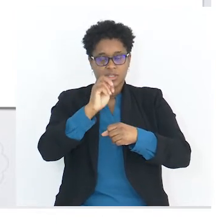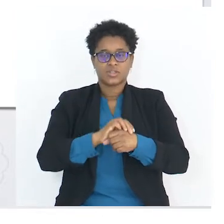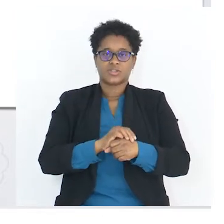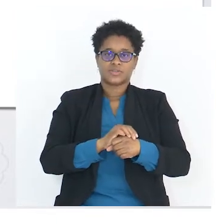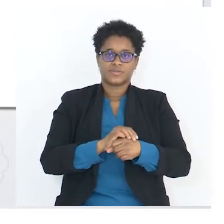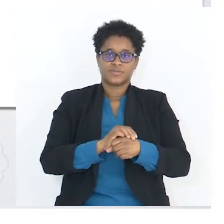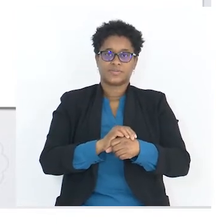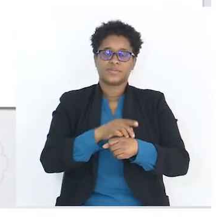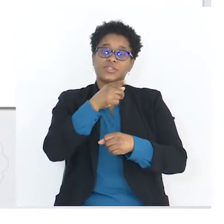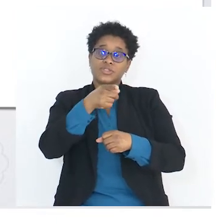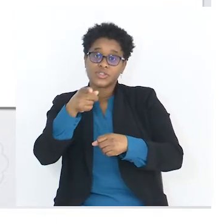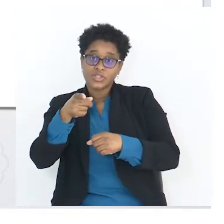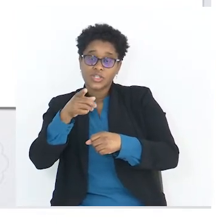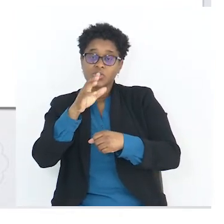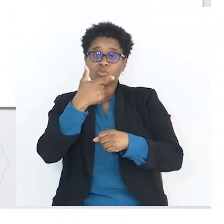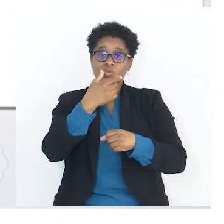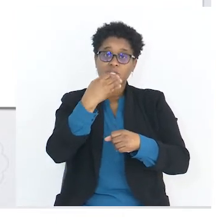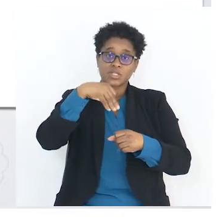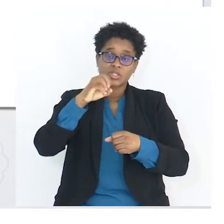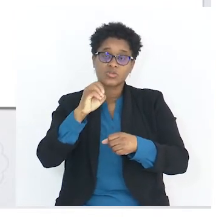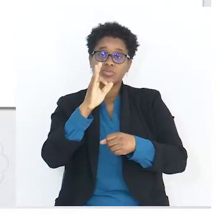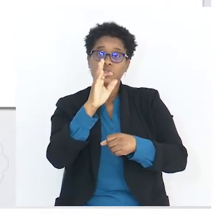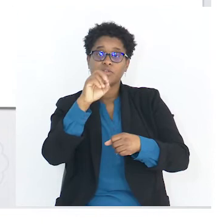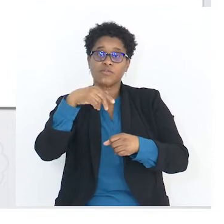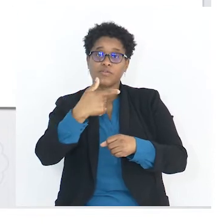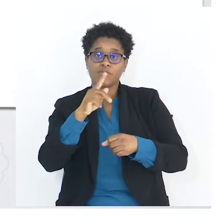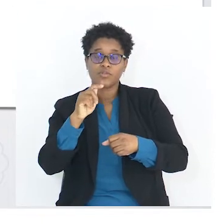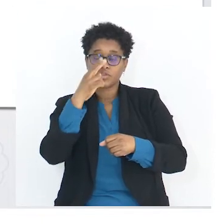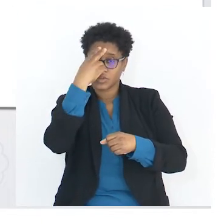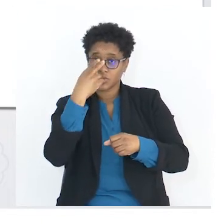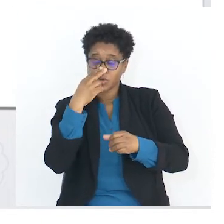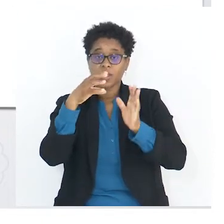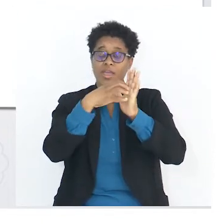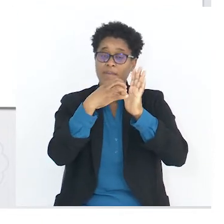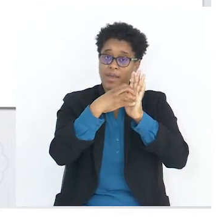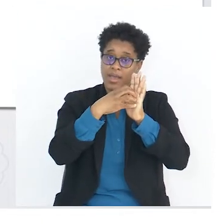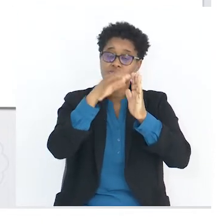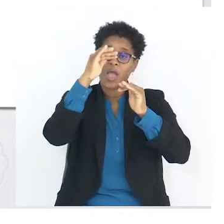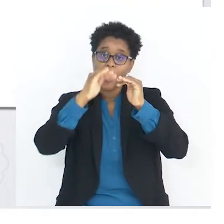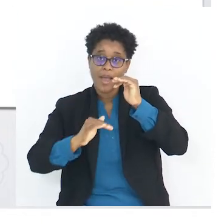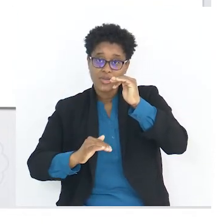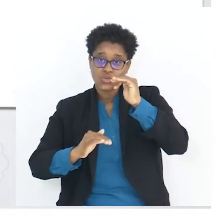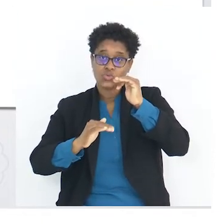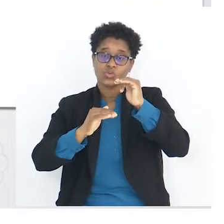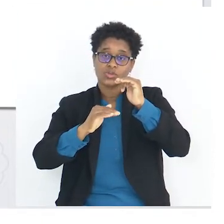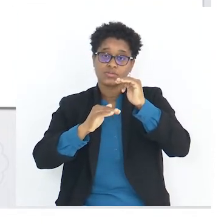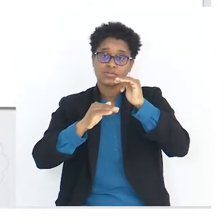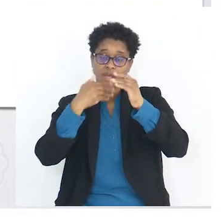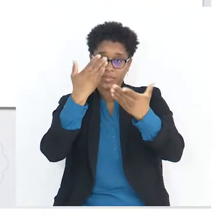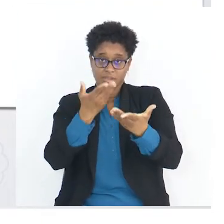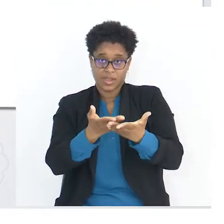Indica os tipos de fontes históricos que as imagens abaixo